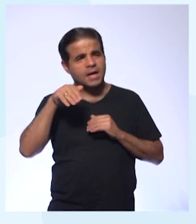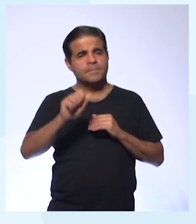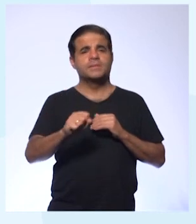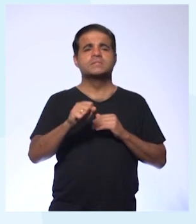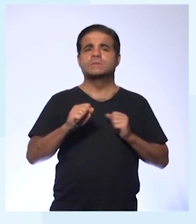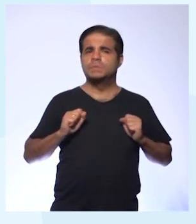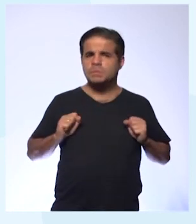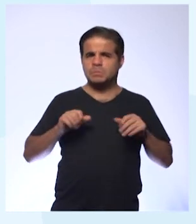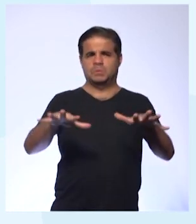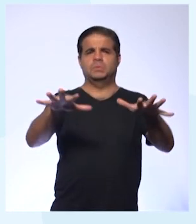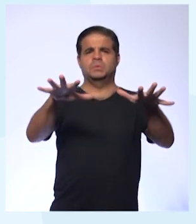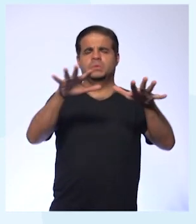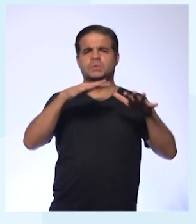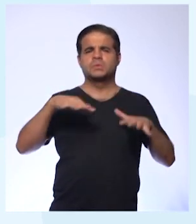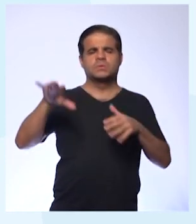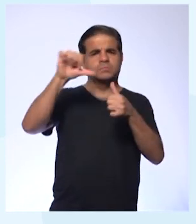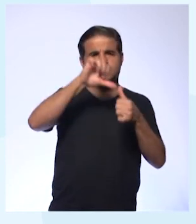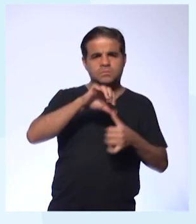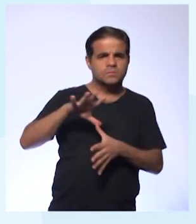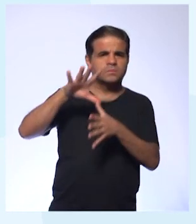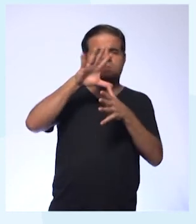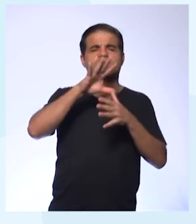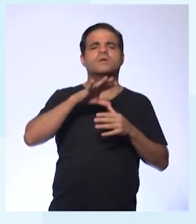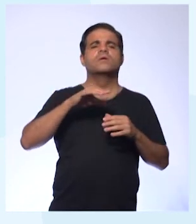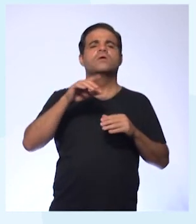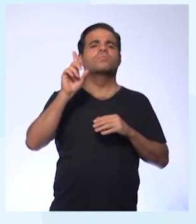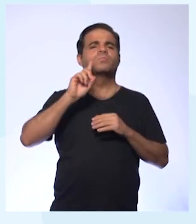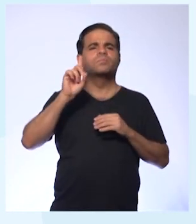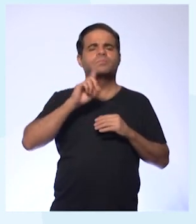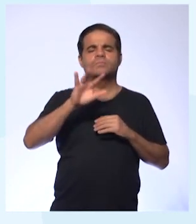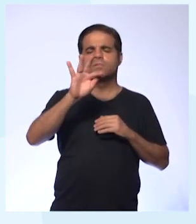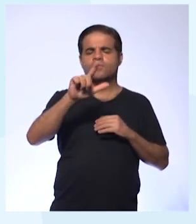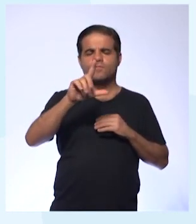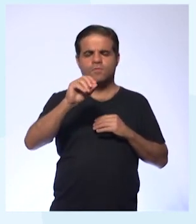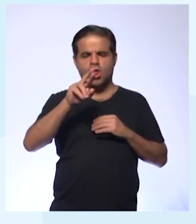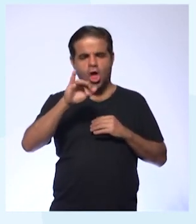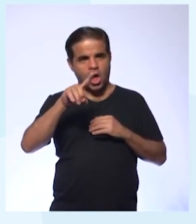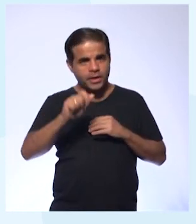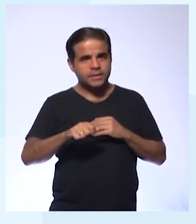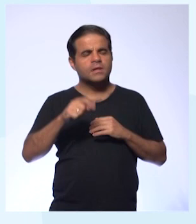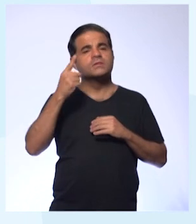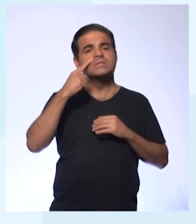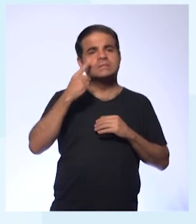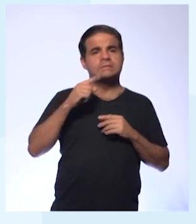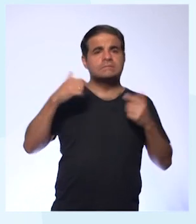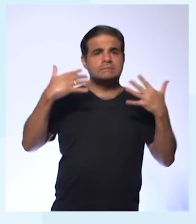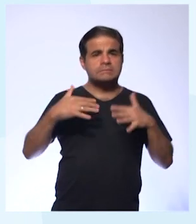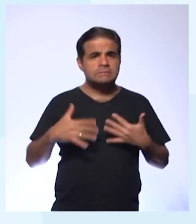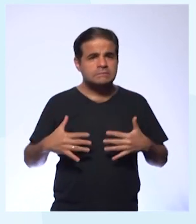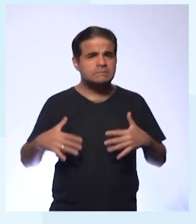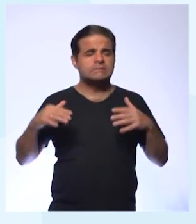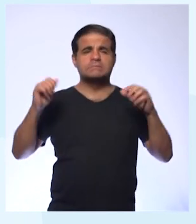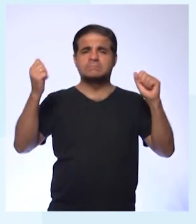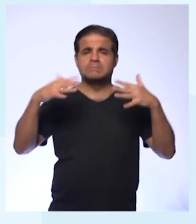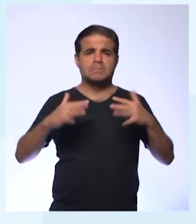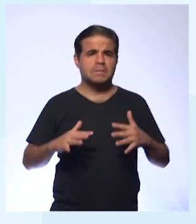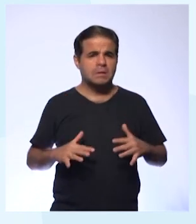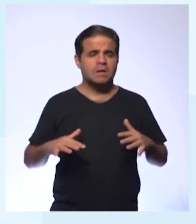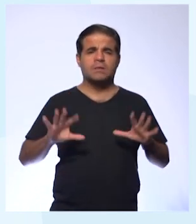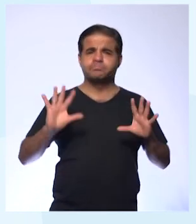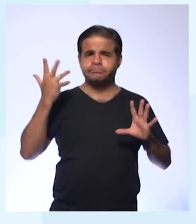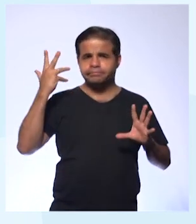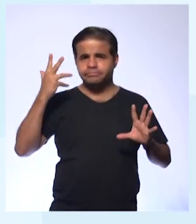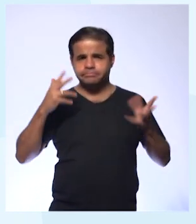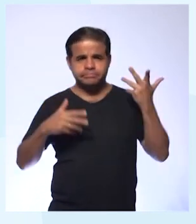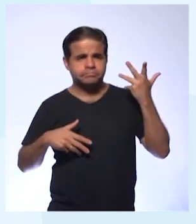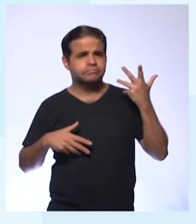parte do território norte-americano, na região da Flórida. Né, então, só para retratar aí e ver a destruição que foi ocasionada por